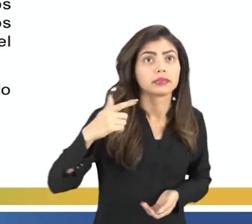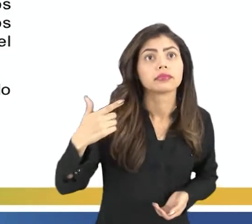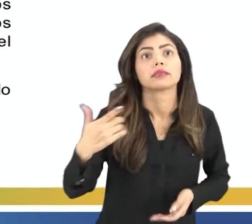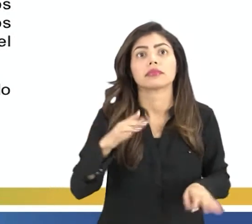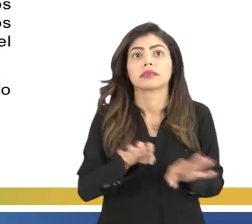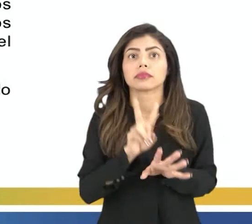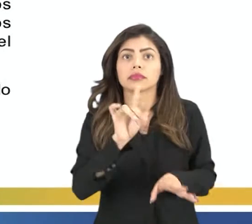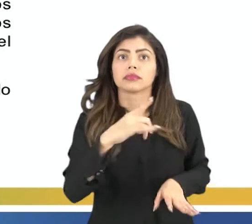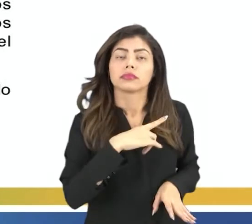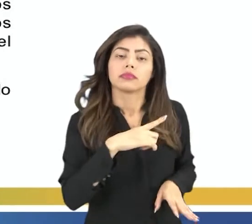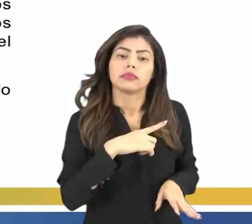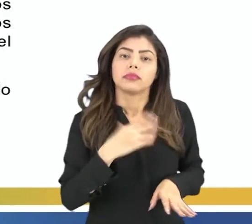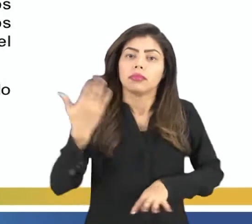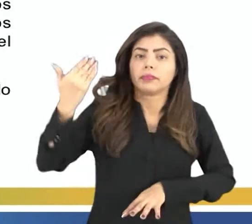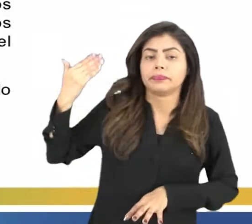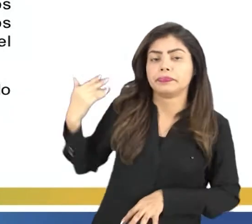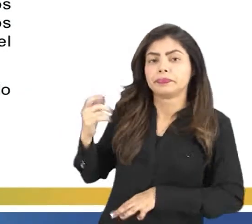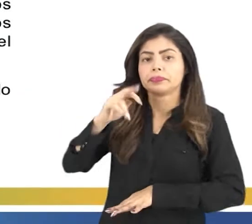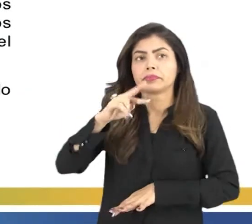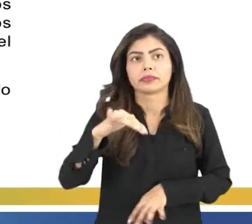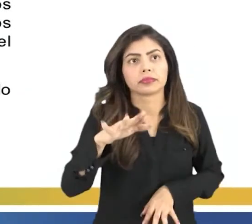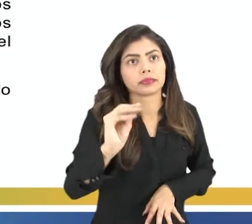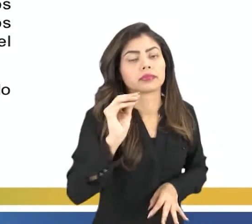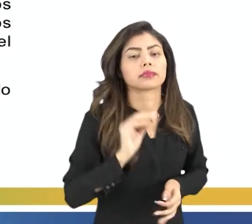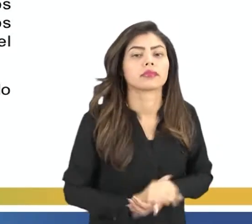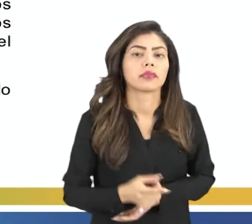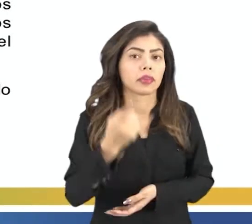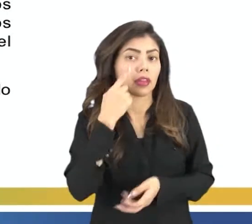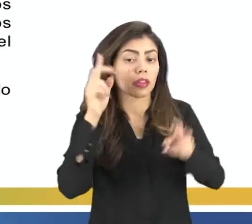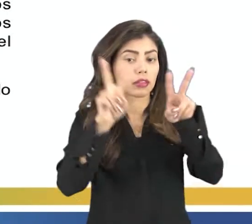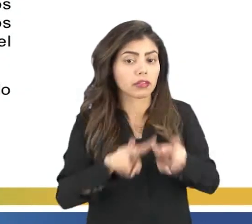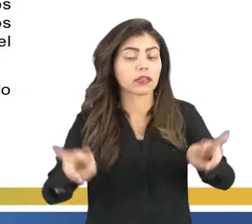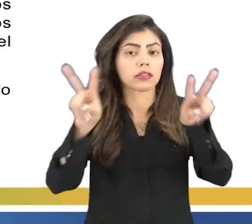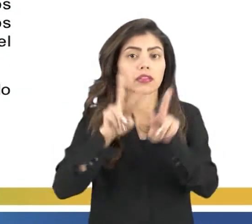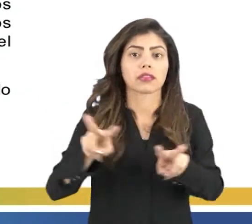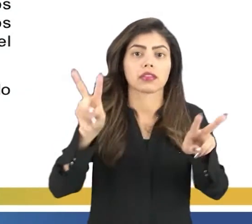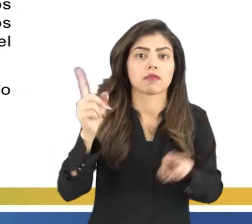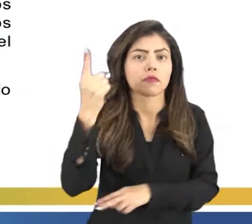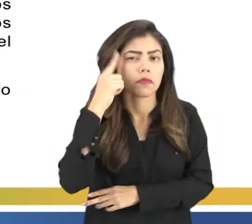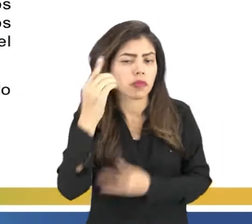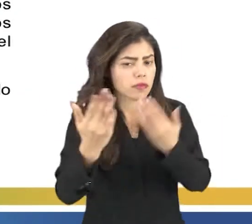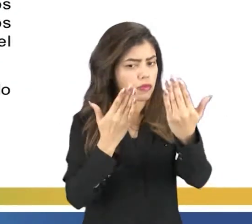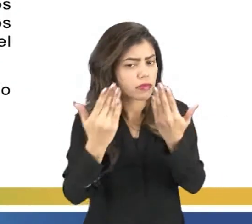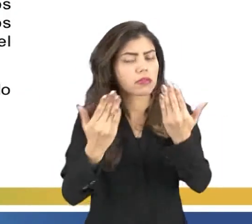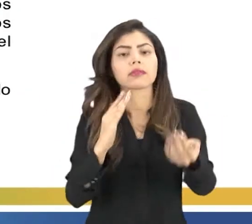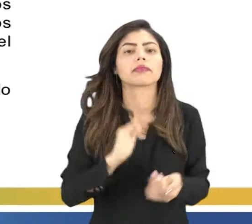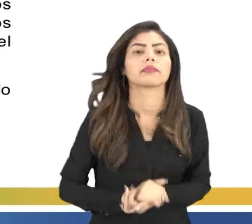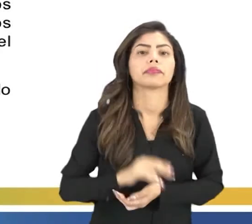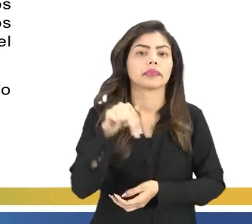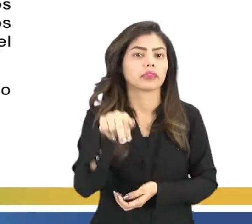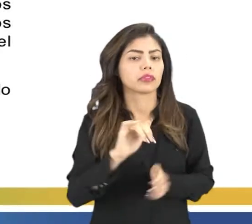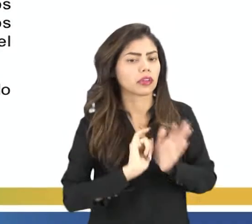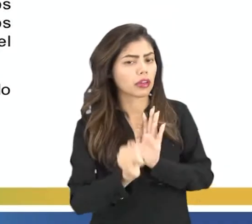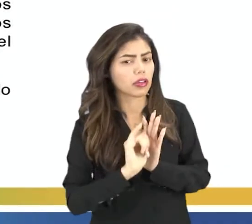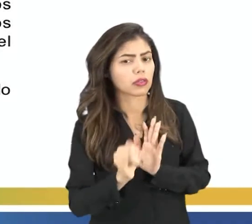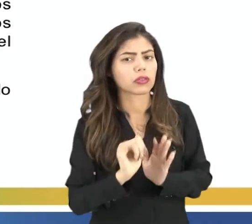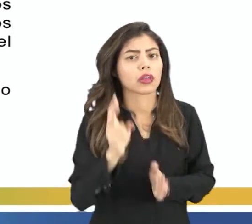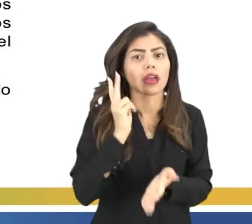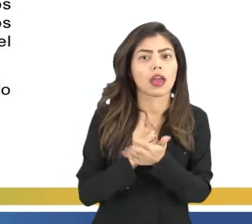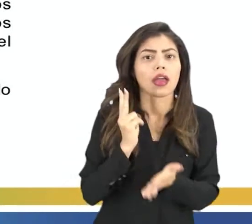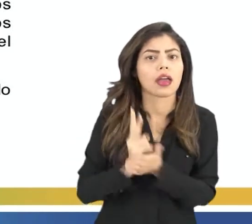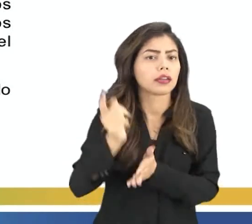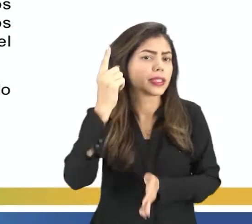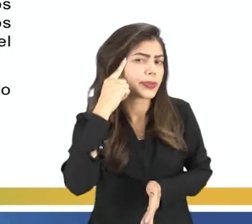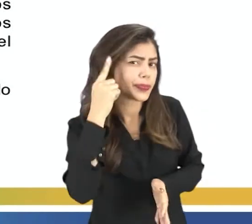no monólogo interior, que nós podemos visualizar aquela questão mais psicológica, né? O narrador ele vai entender da mente,